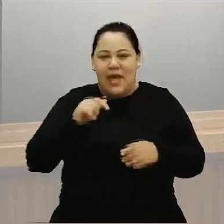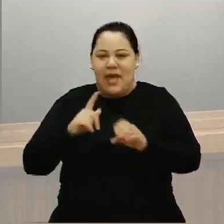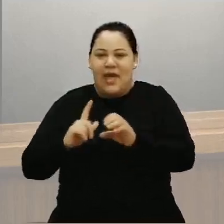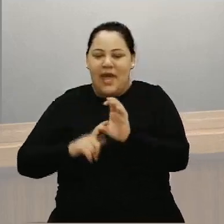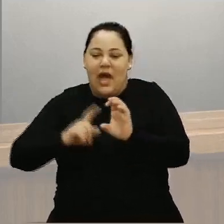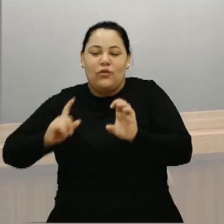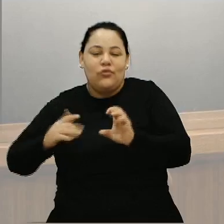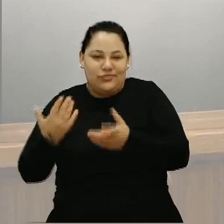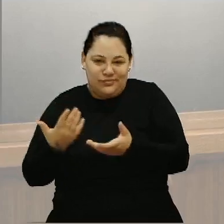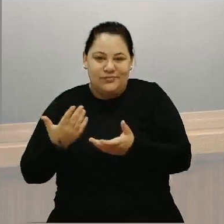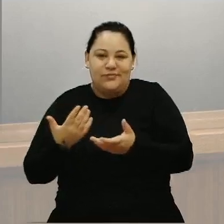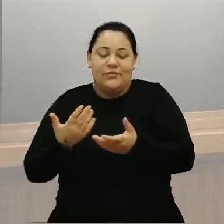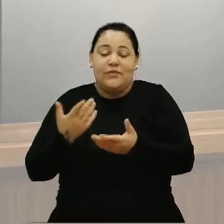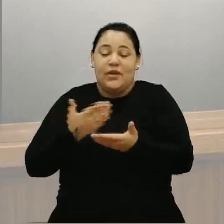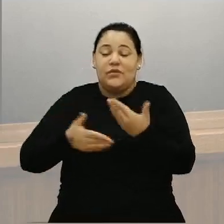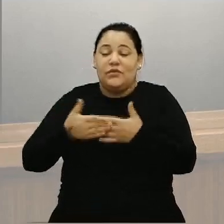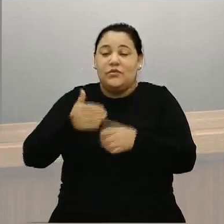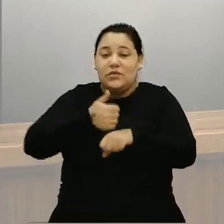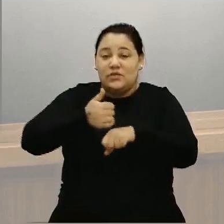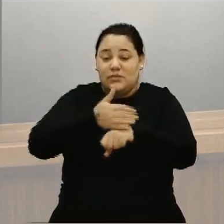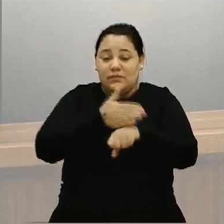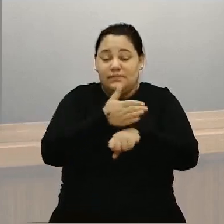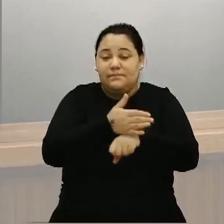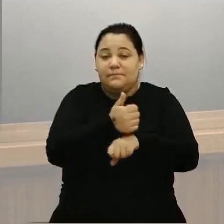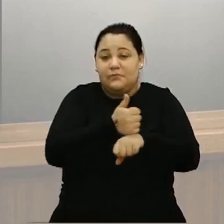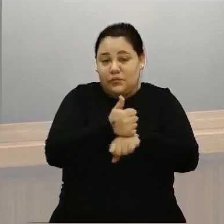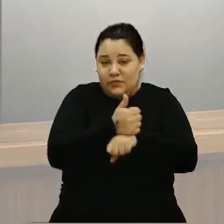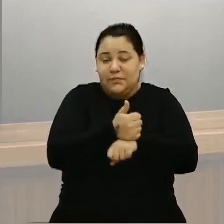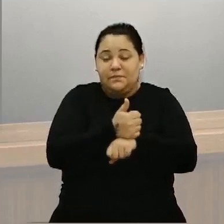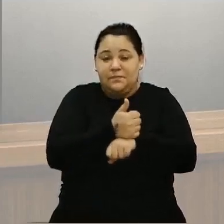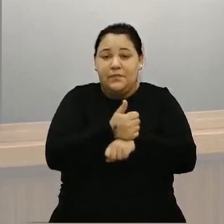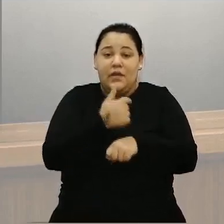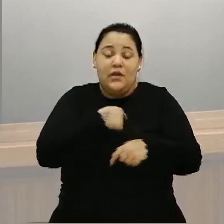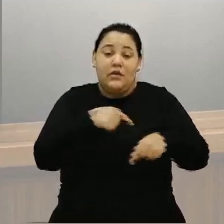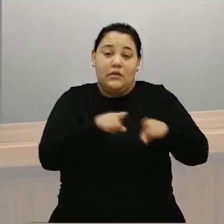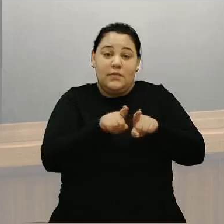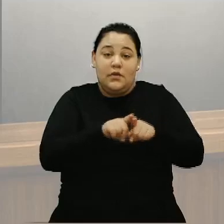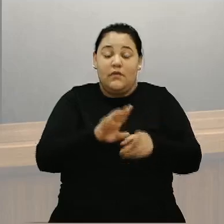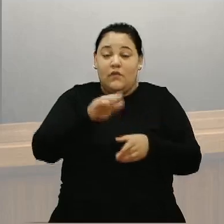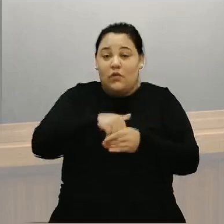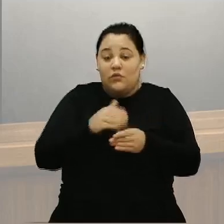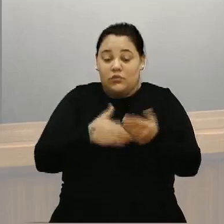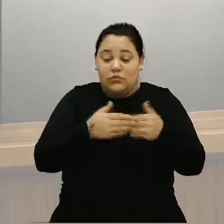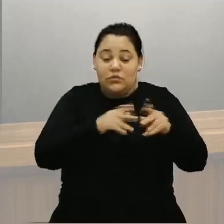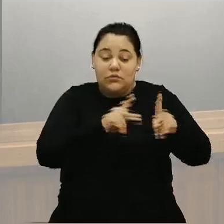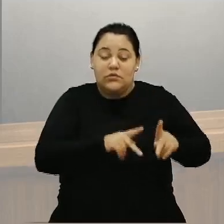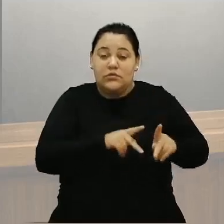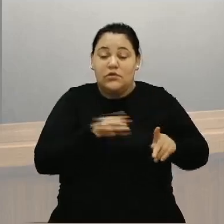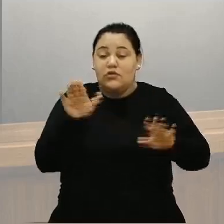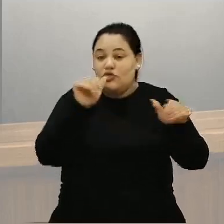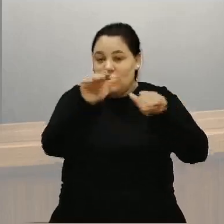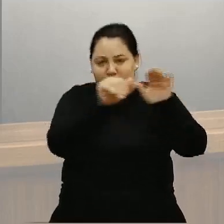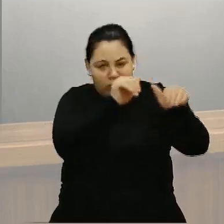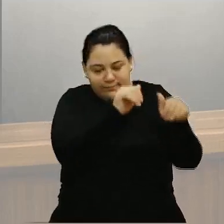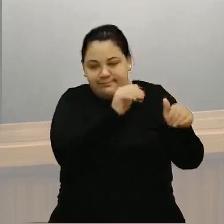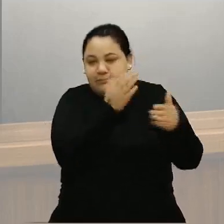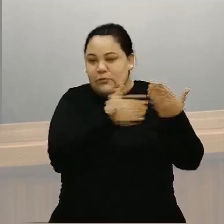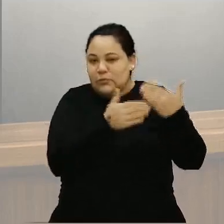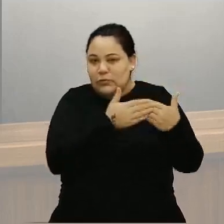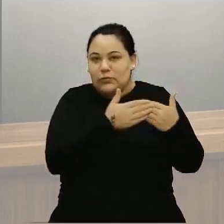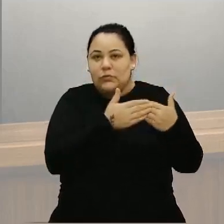estão nessa profissão. Então, eu também convoco, né, todo mundo que está aqui.